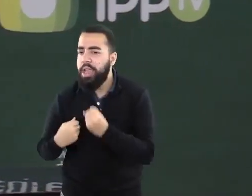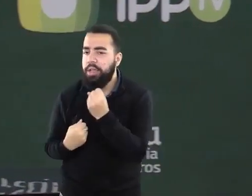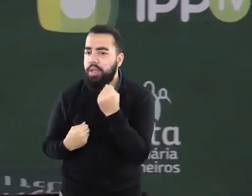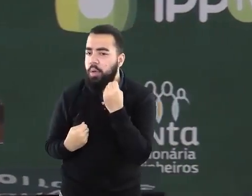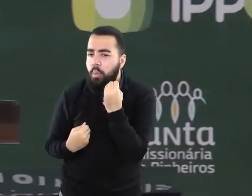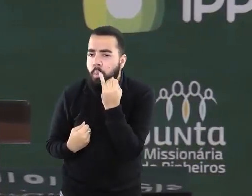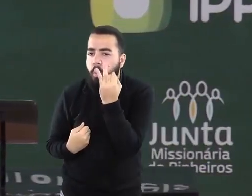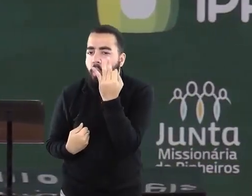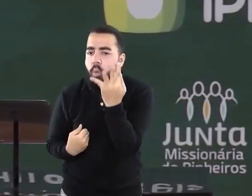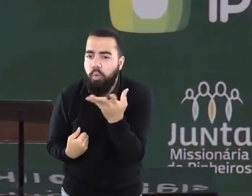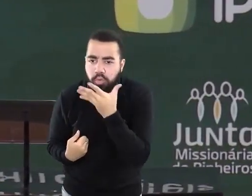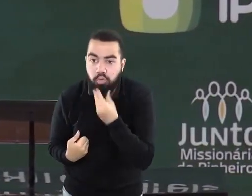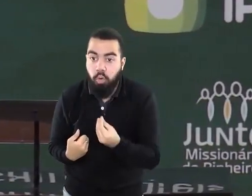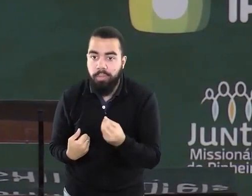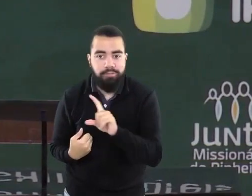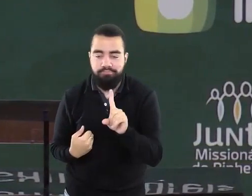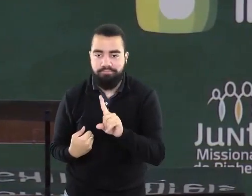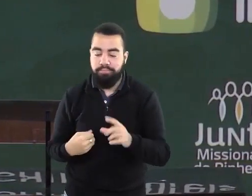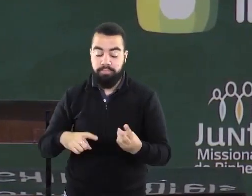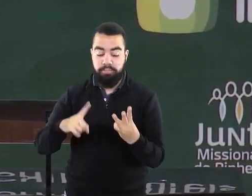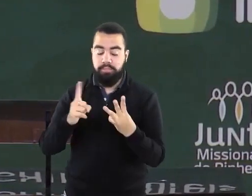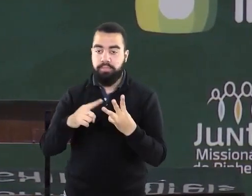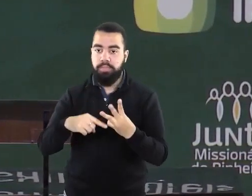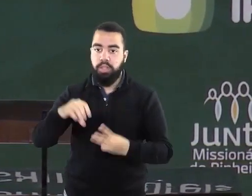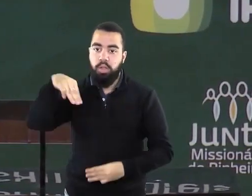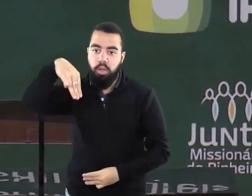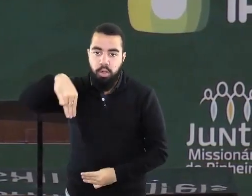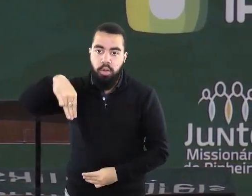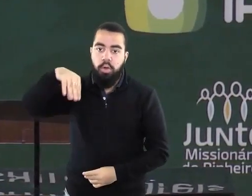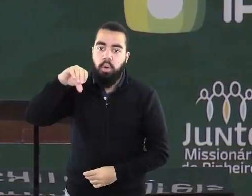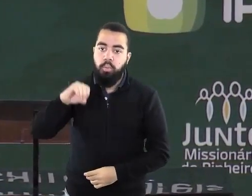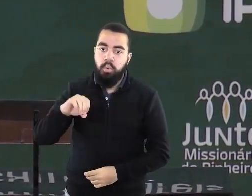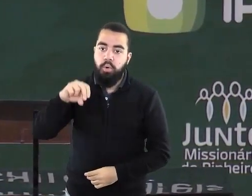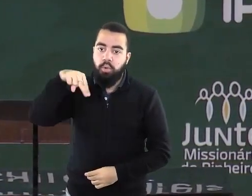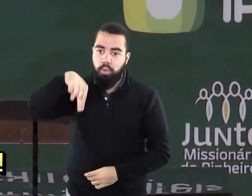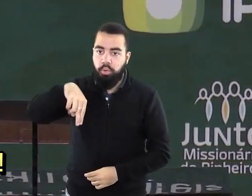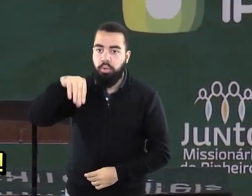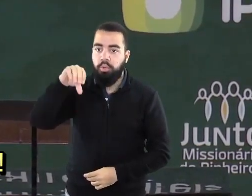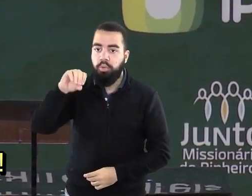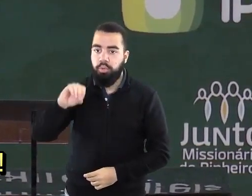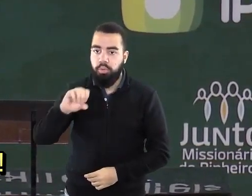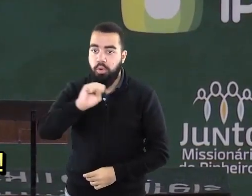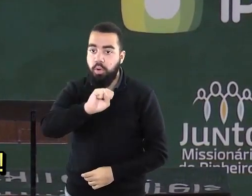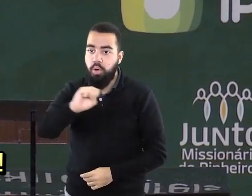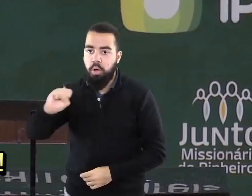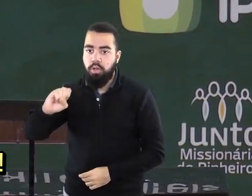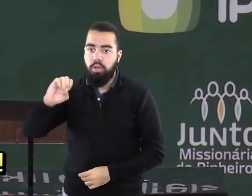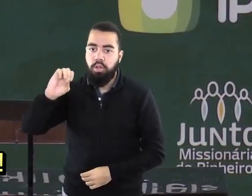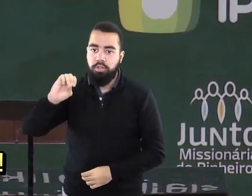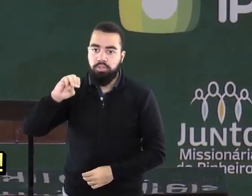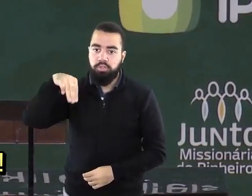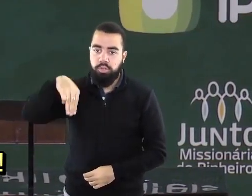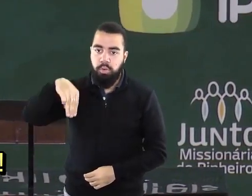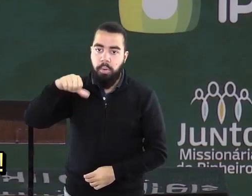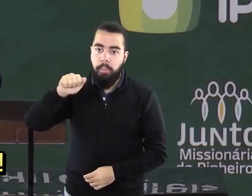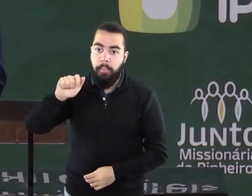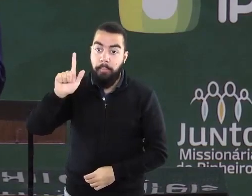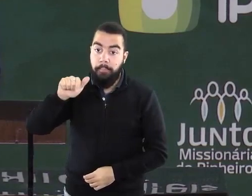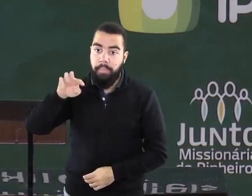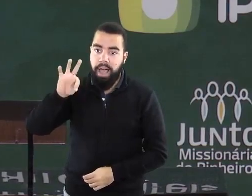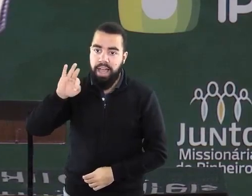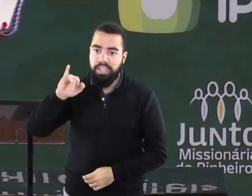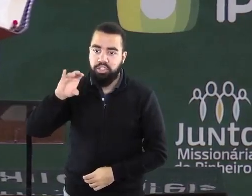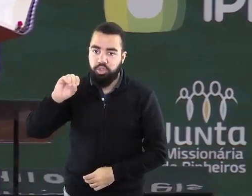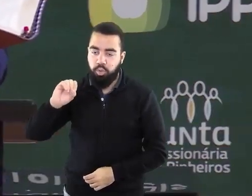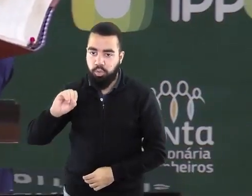casamento é monossomático. Soma significa a palavra soma e corpo. Os dois se tornam uma só carne. O